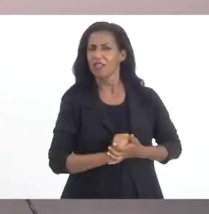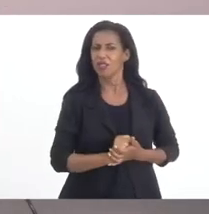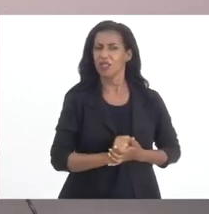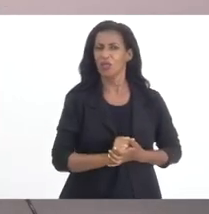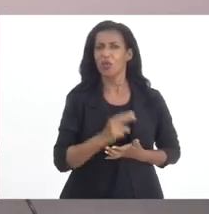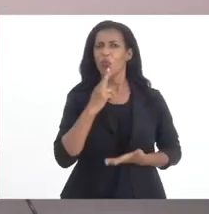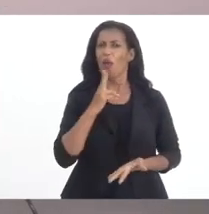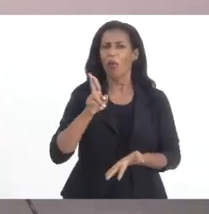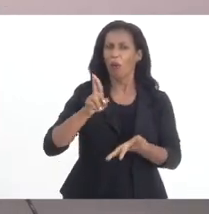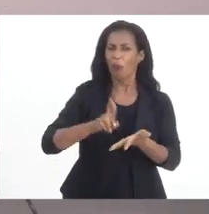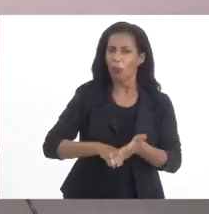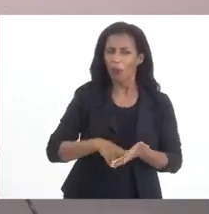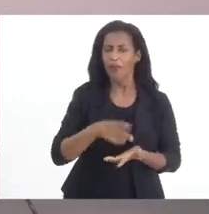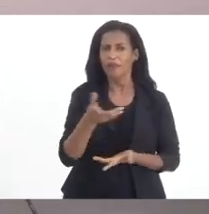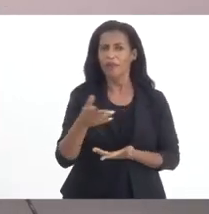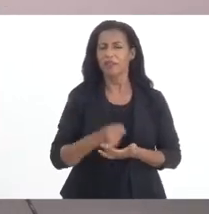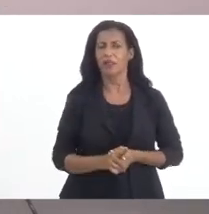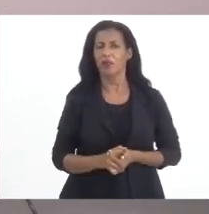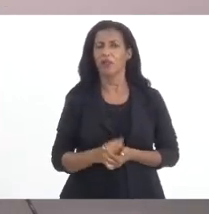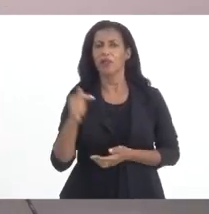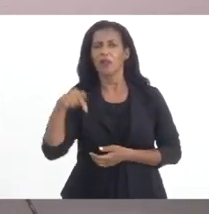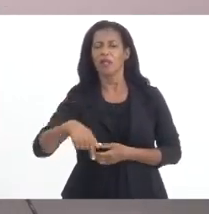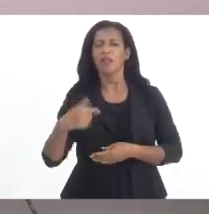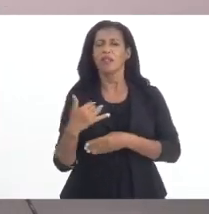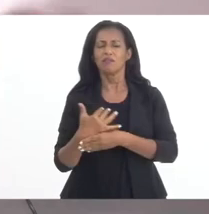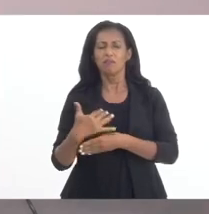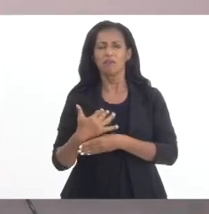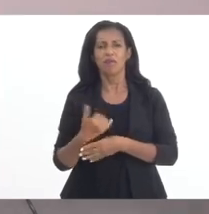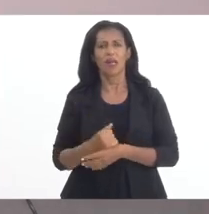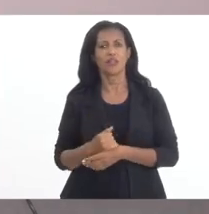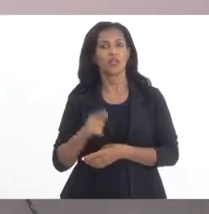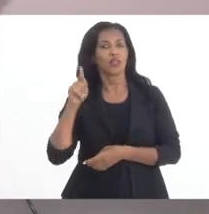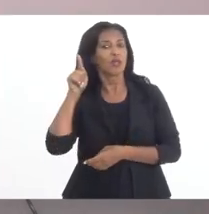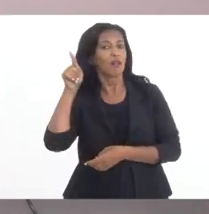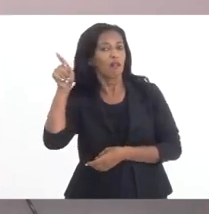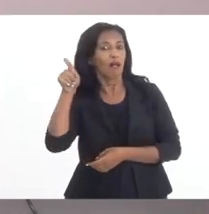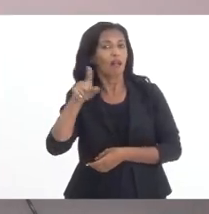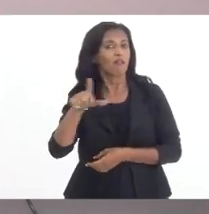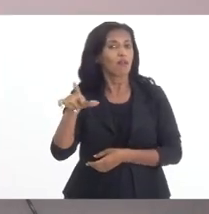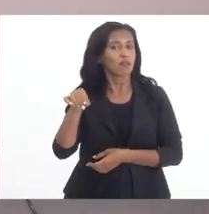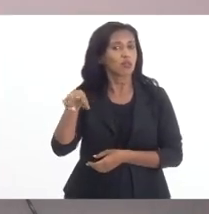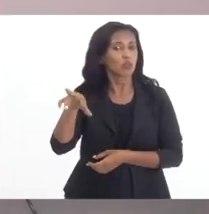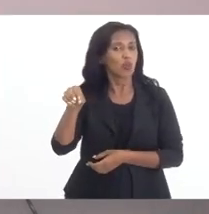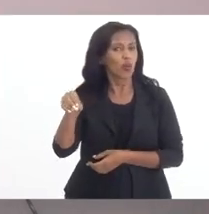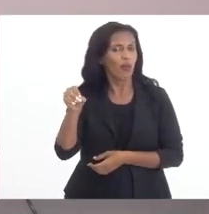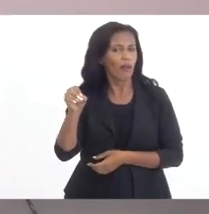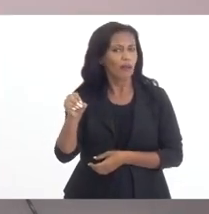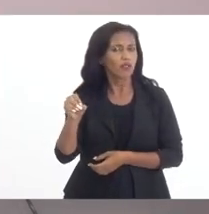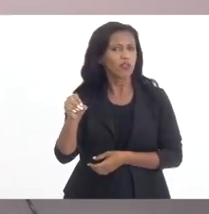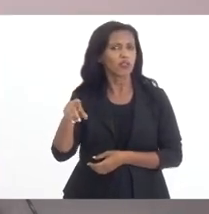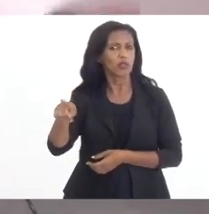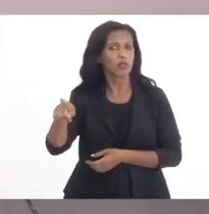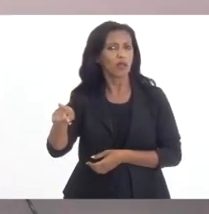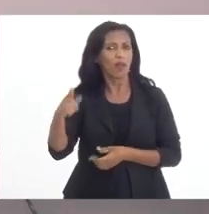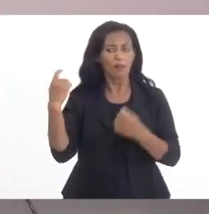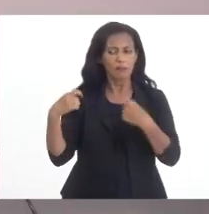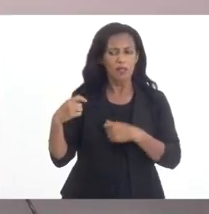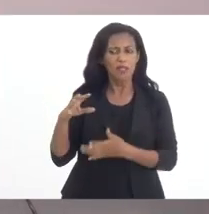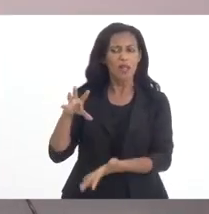não reconheceu que aqui na cidade do Rio de Janeiro, que lá na Zona Oeste, que o Estado do Rio de Janeiro tinha